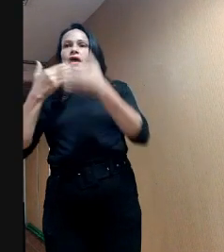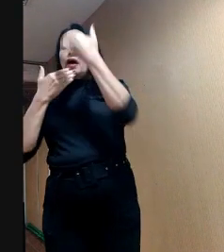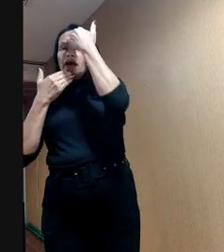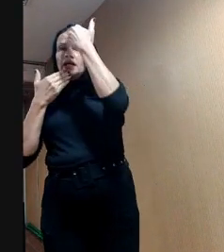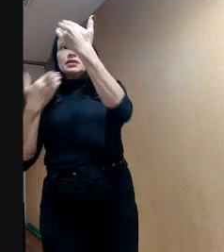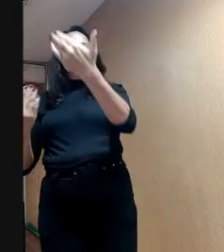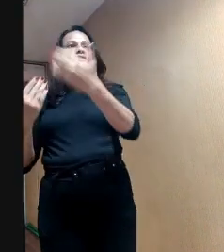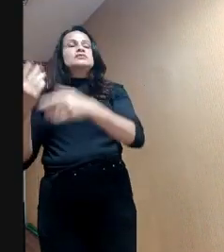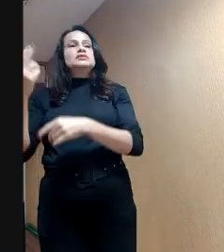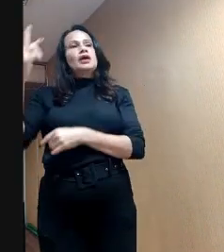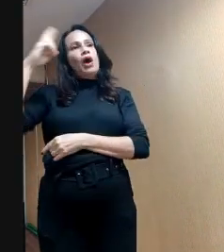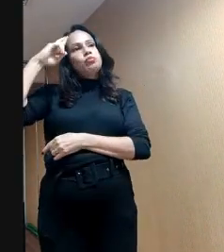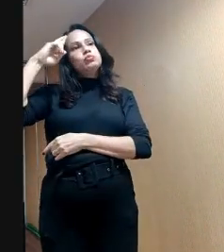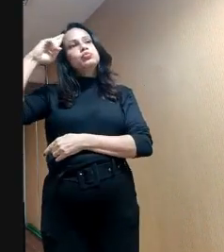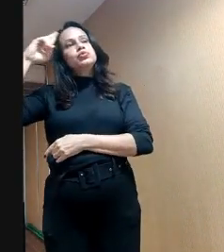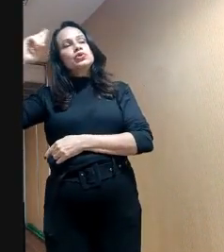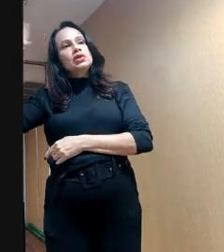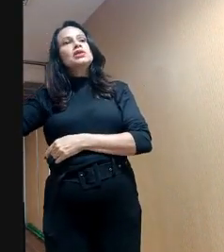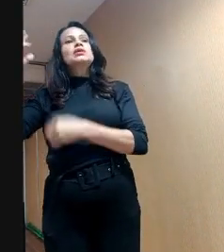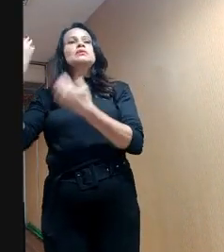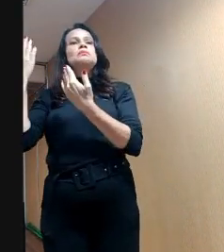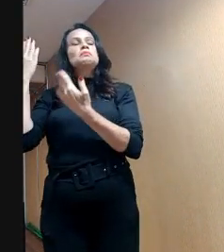Mariano, parabenizar, né,